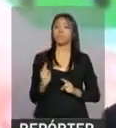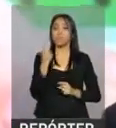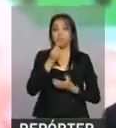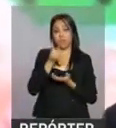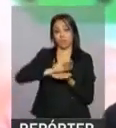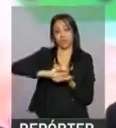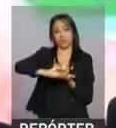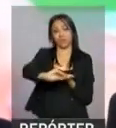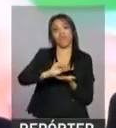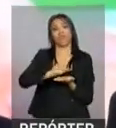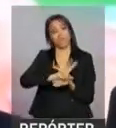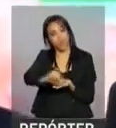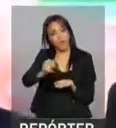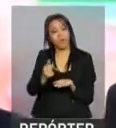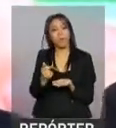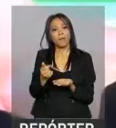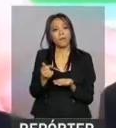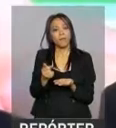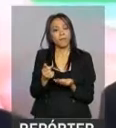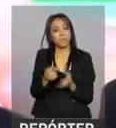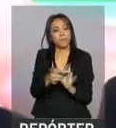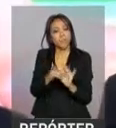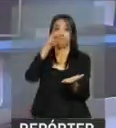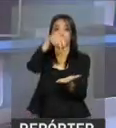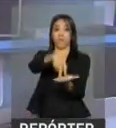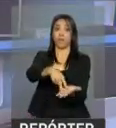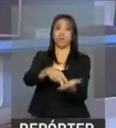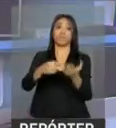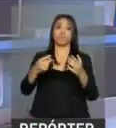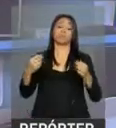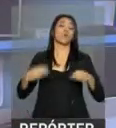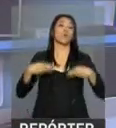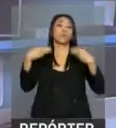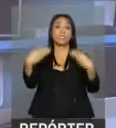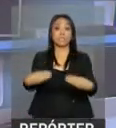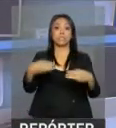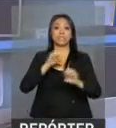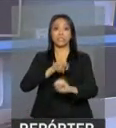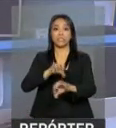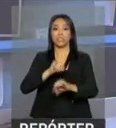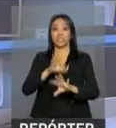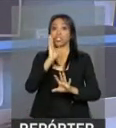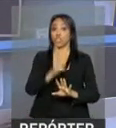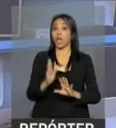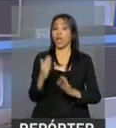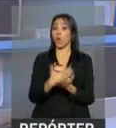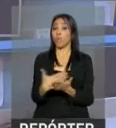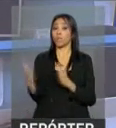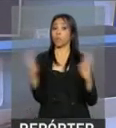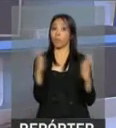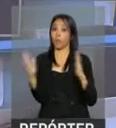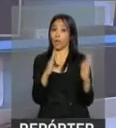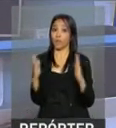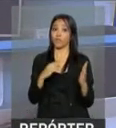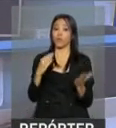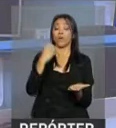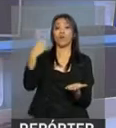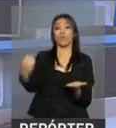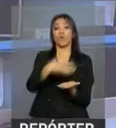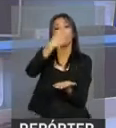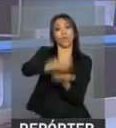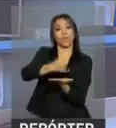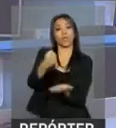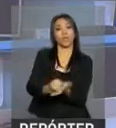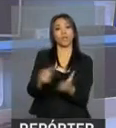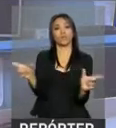vai permitir que nós comecemos isso. Já na semana que vem, começa o prazo para a renovação de contratos do